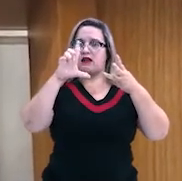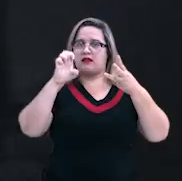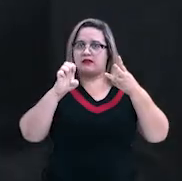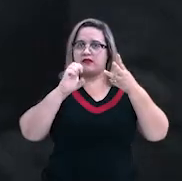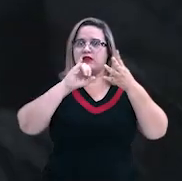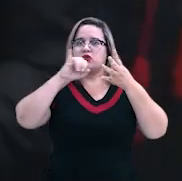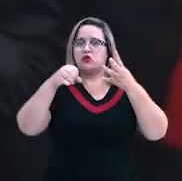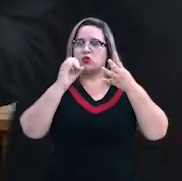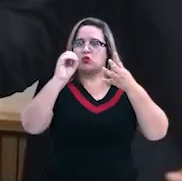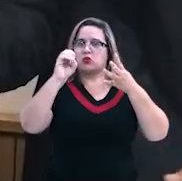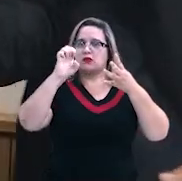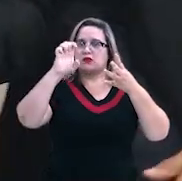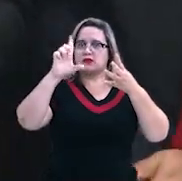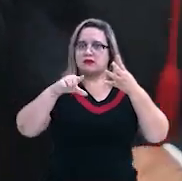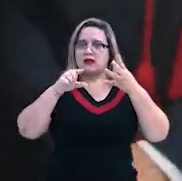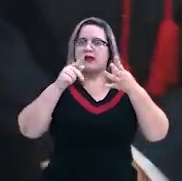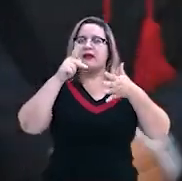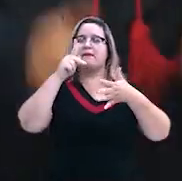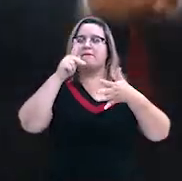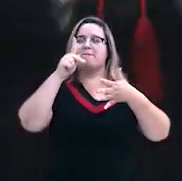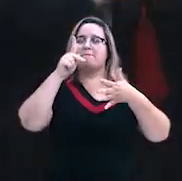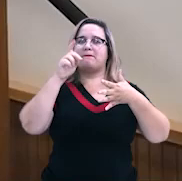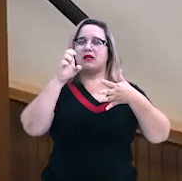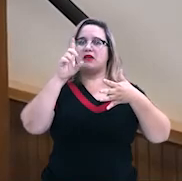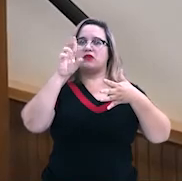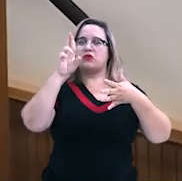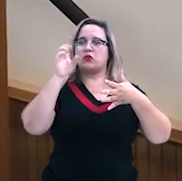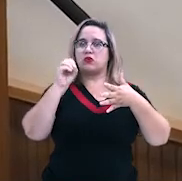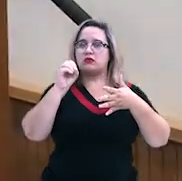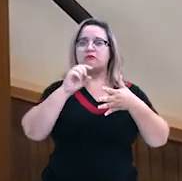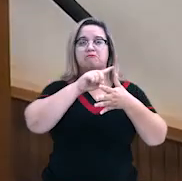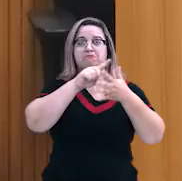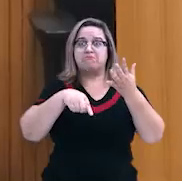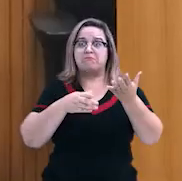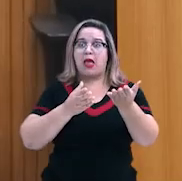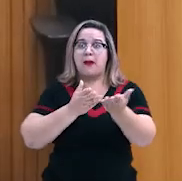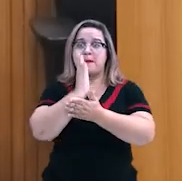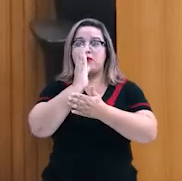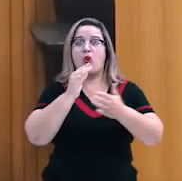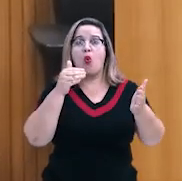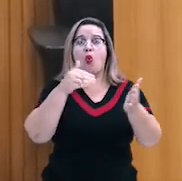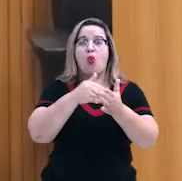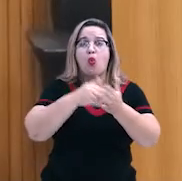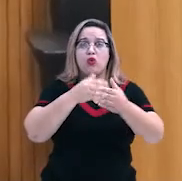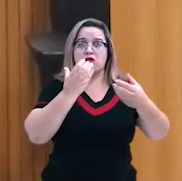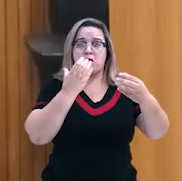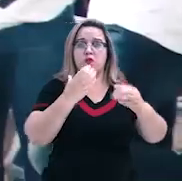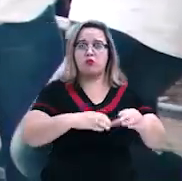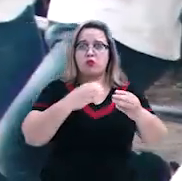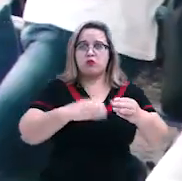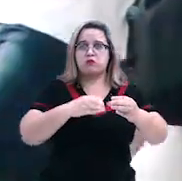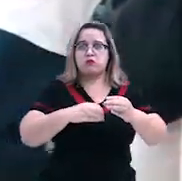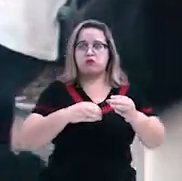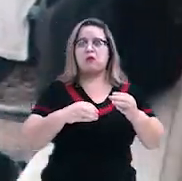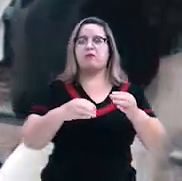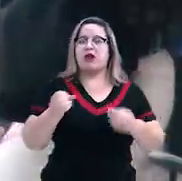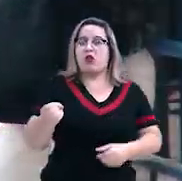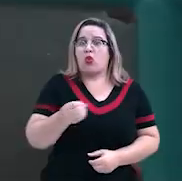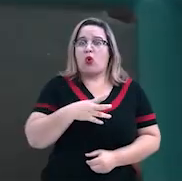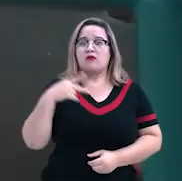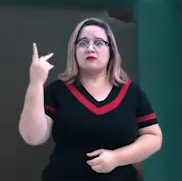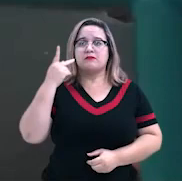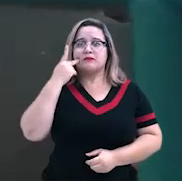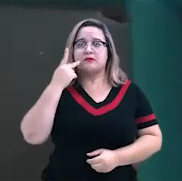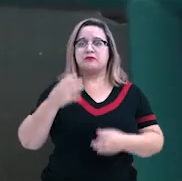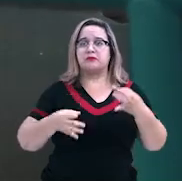Maschio, José Luciano da Silva e Pedro Facundo Bezerra foram aprovados no último concurso público